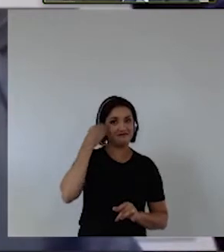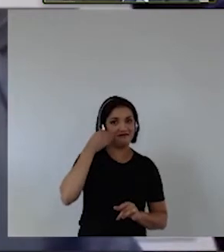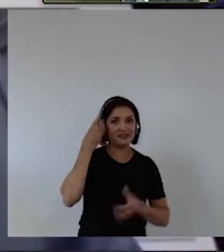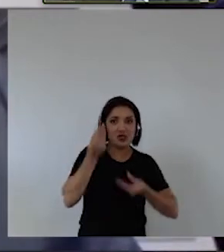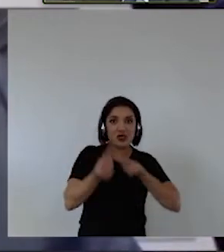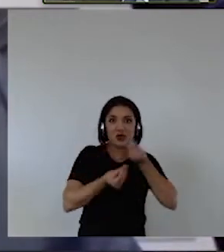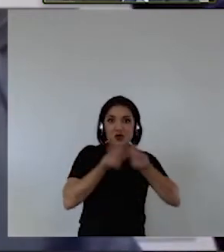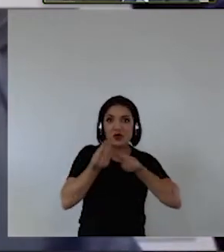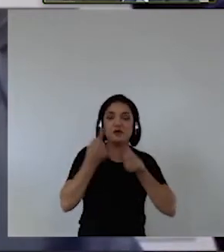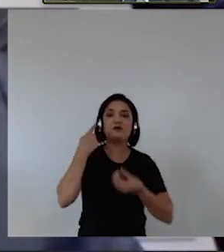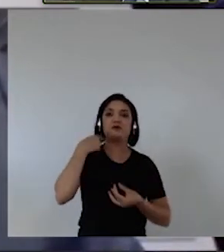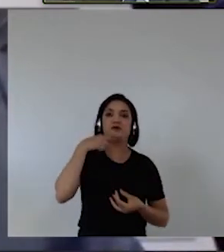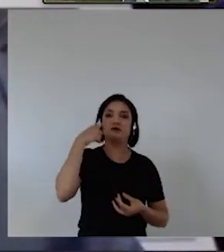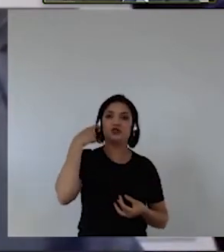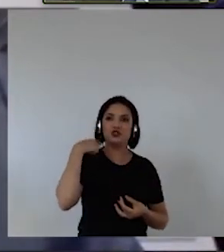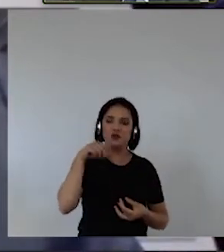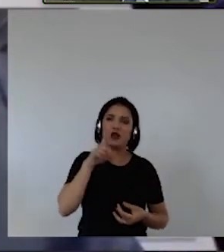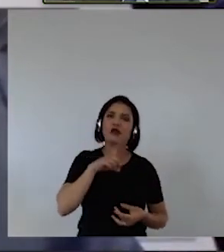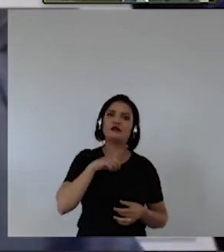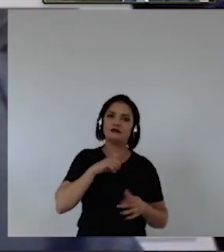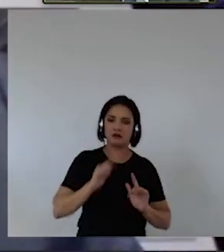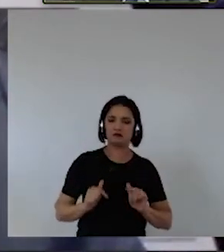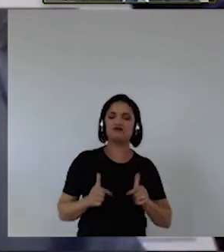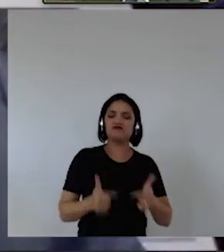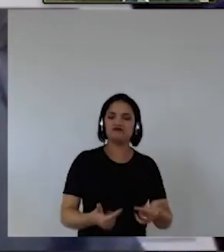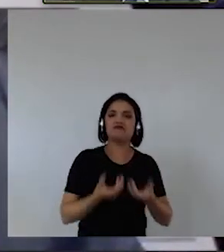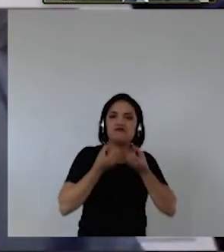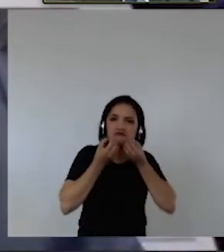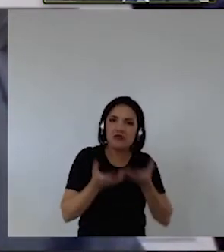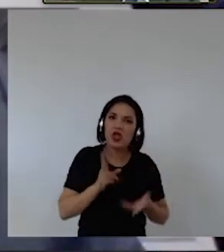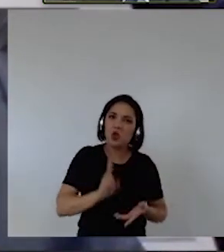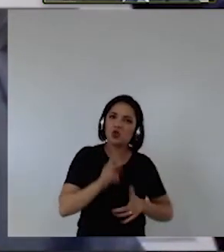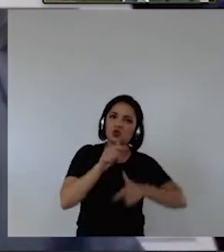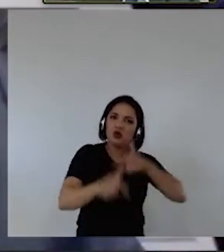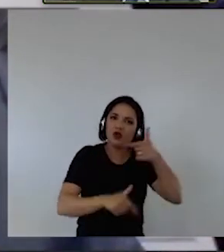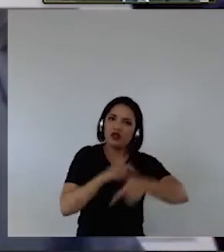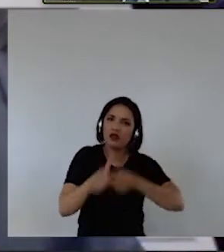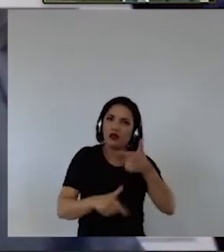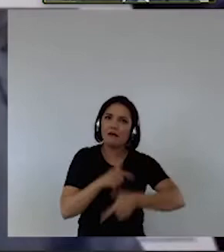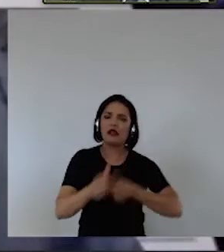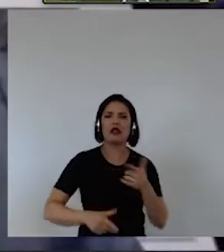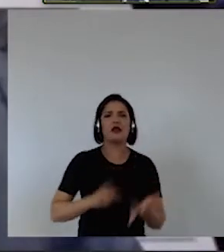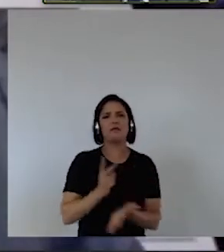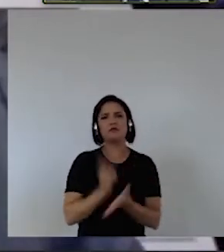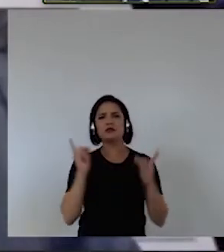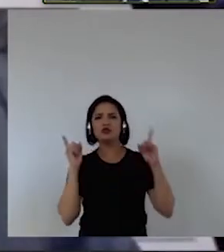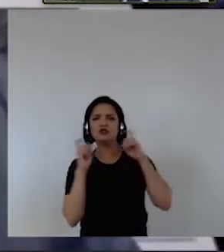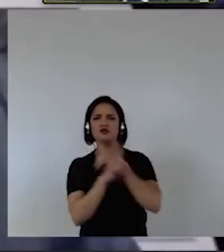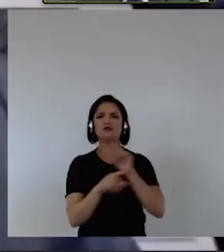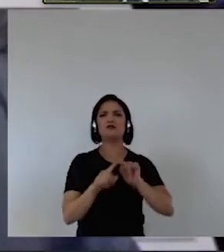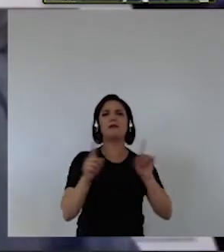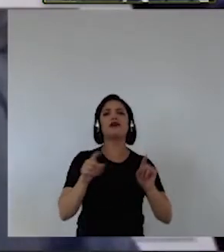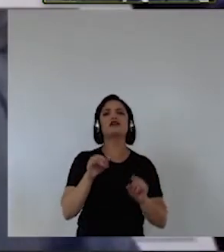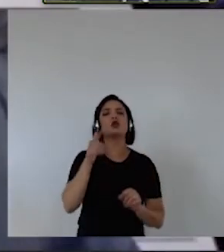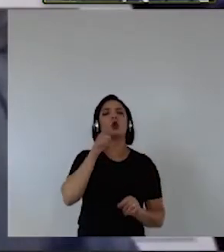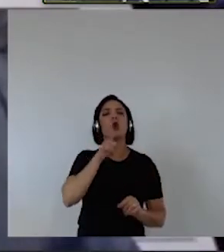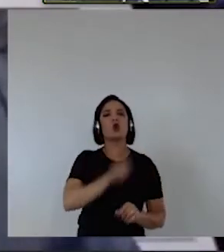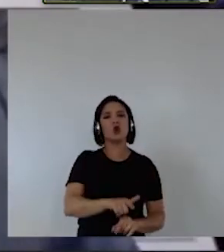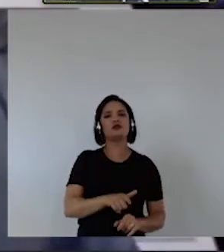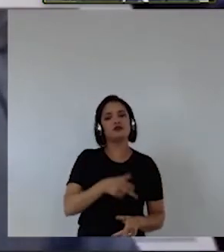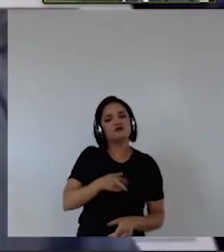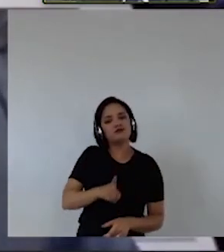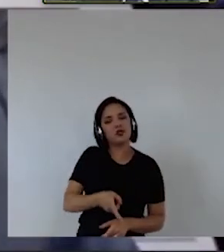é que os advogados estão reagindo bem a essa crise, continuando a trabalhar com todas as limitações. Então, se a gente está conseguindo sobreviver